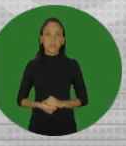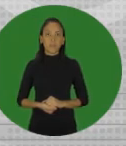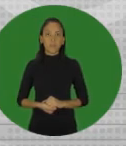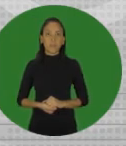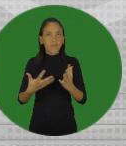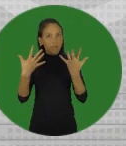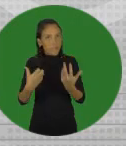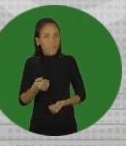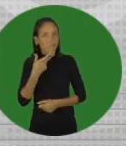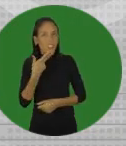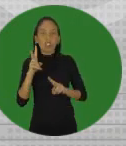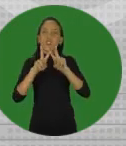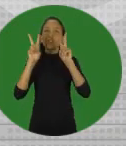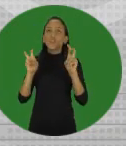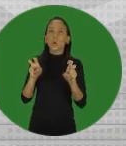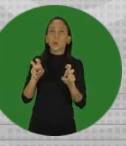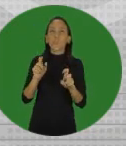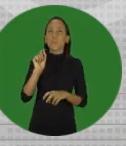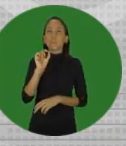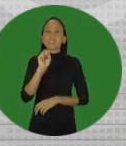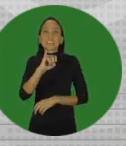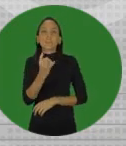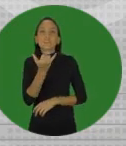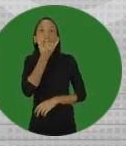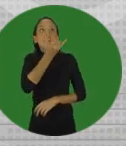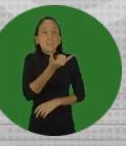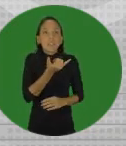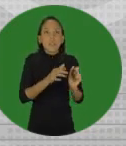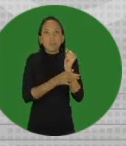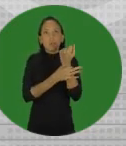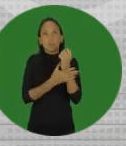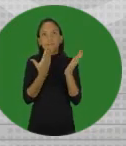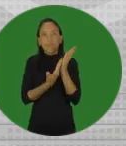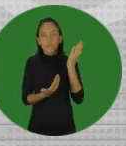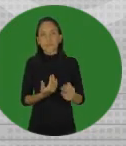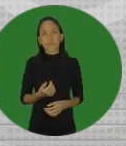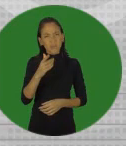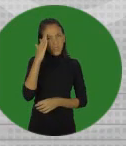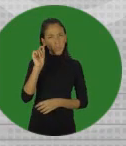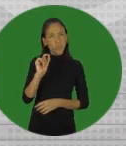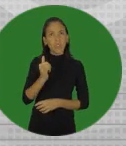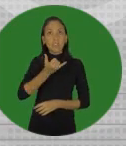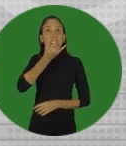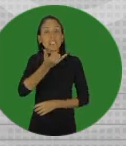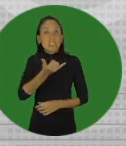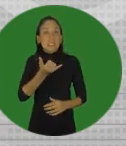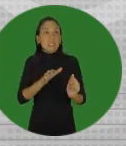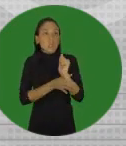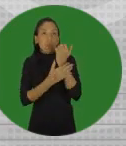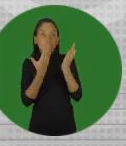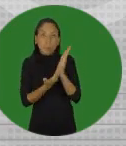Vamos falar agora sobre um incidente de segurança. Você sabe o que é um incidente de segurança?